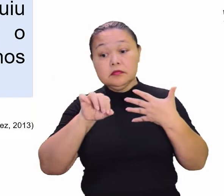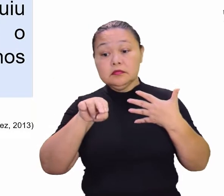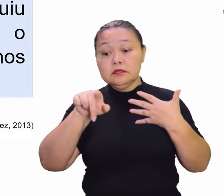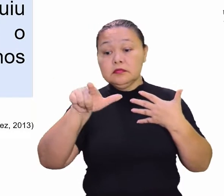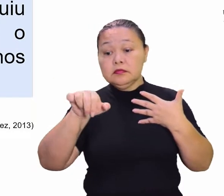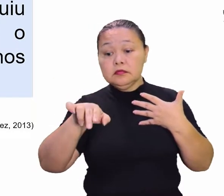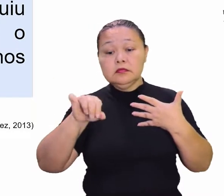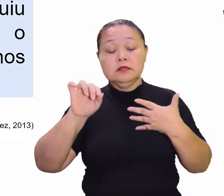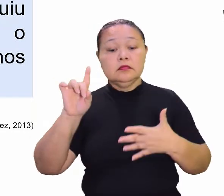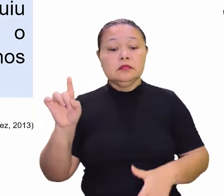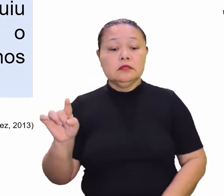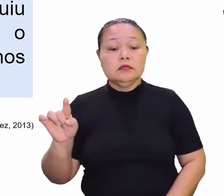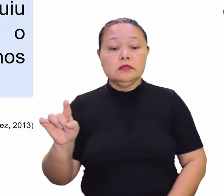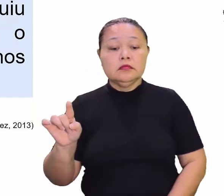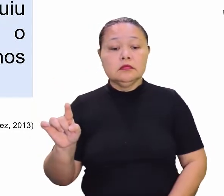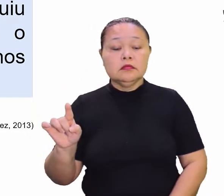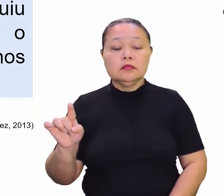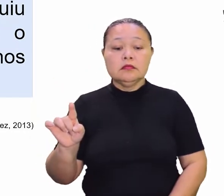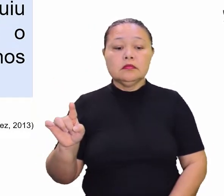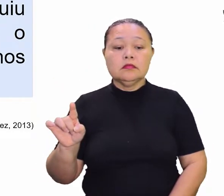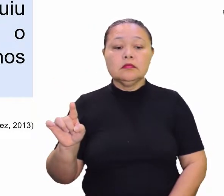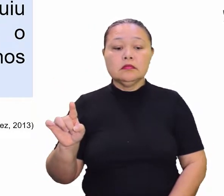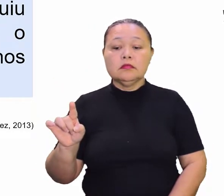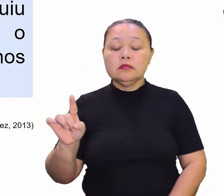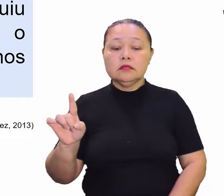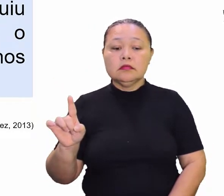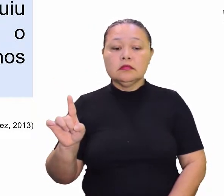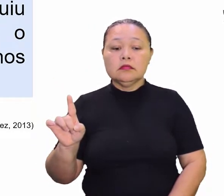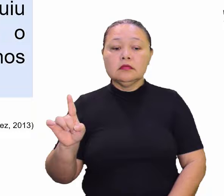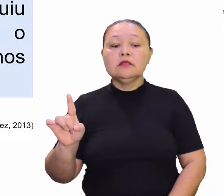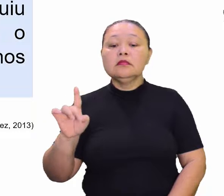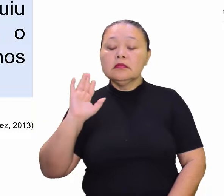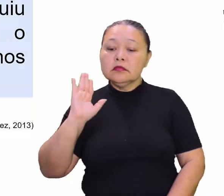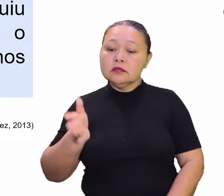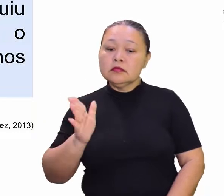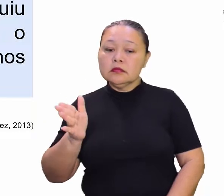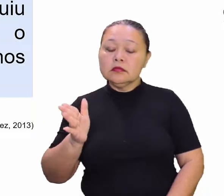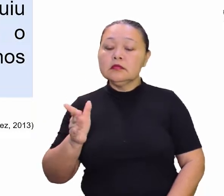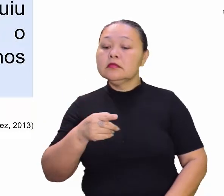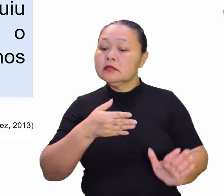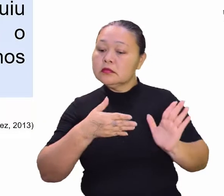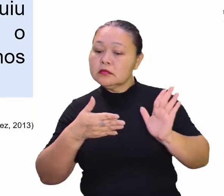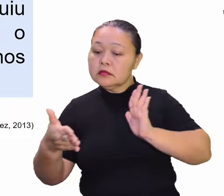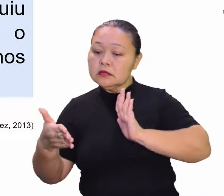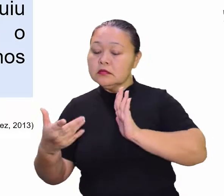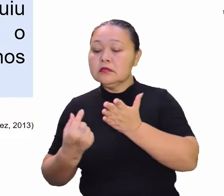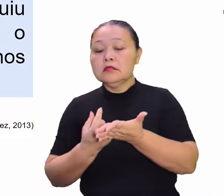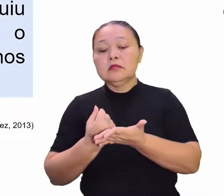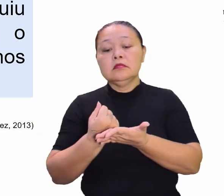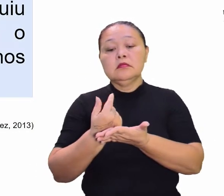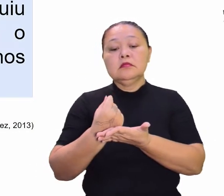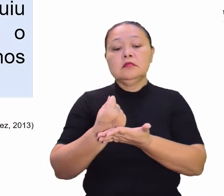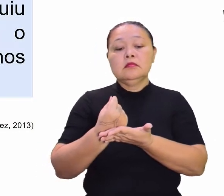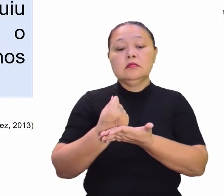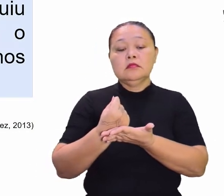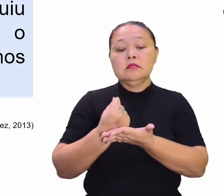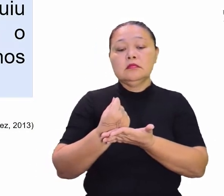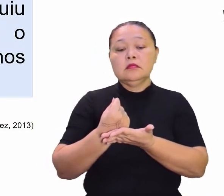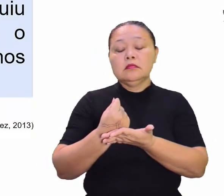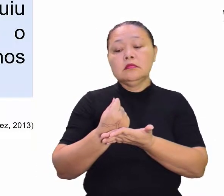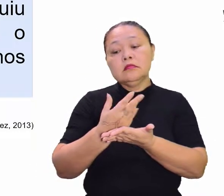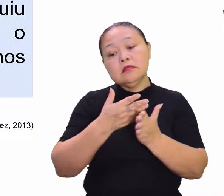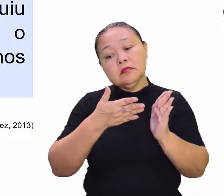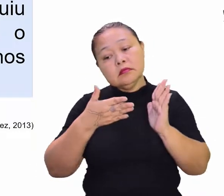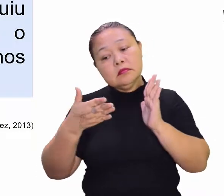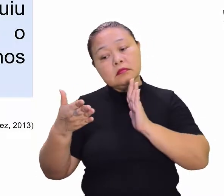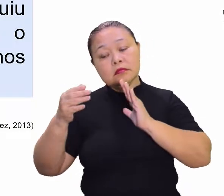colonialismo. O imperialismo que já estava no momento de um capitalismo que estava já na